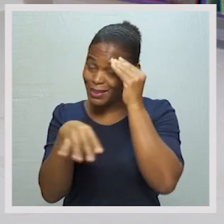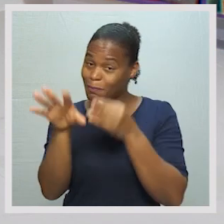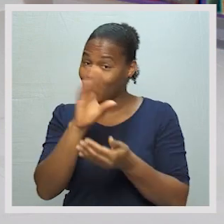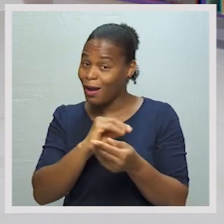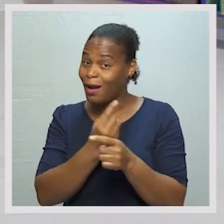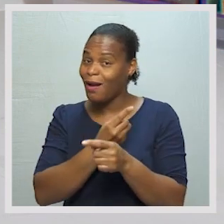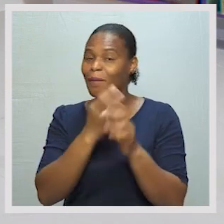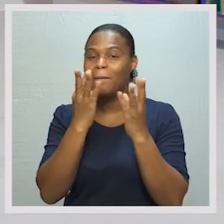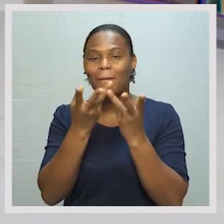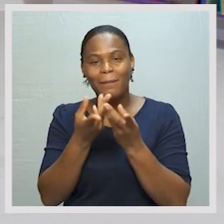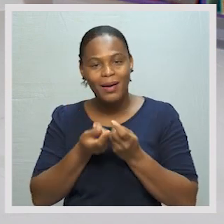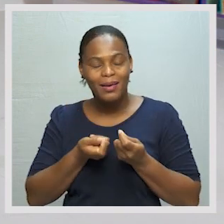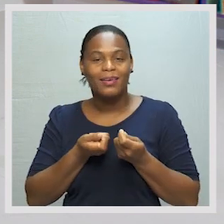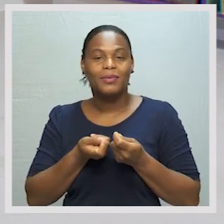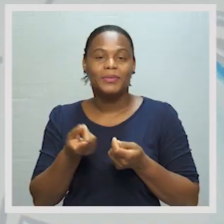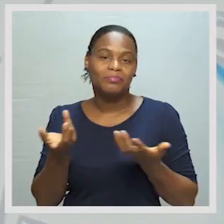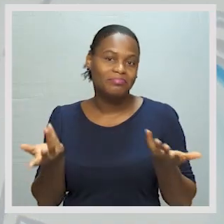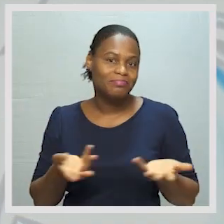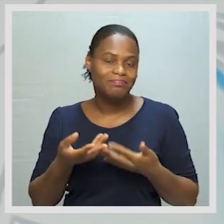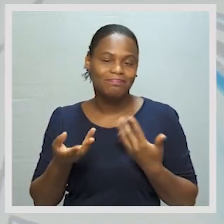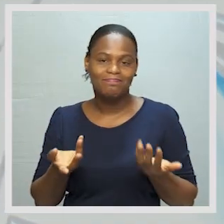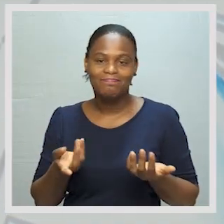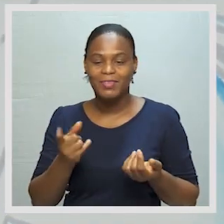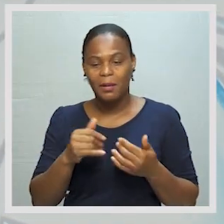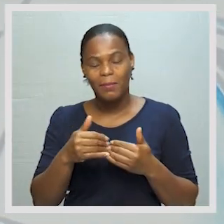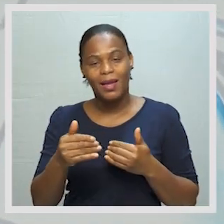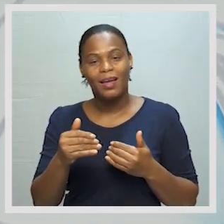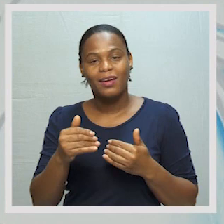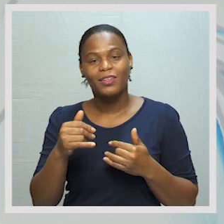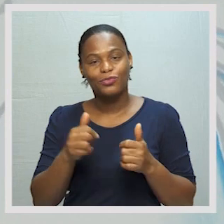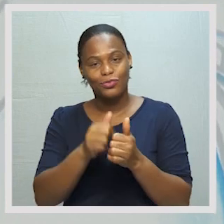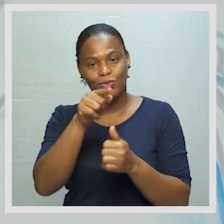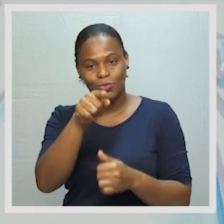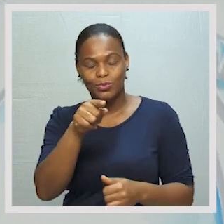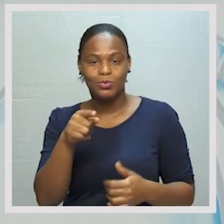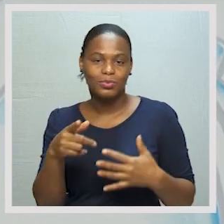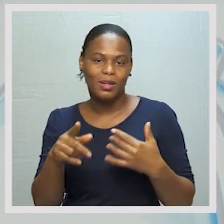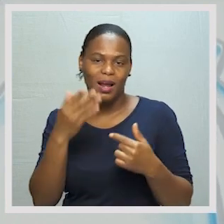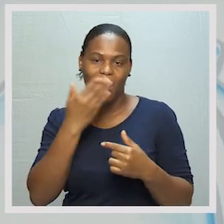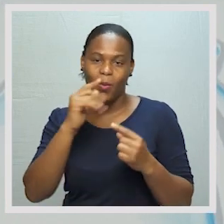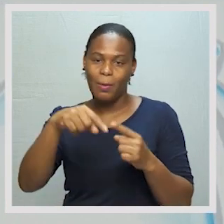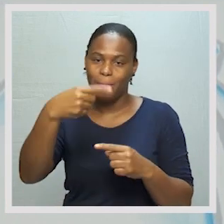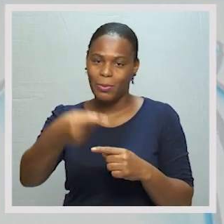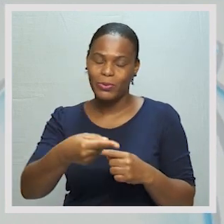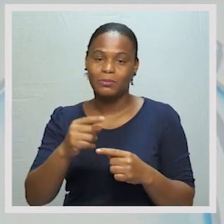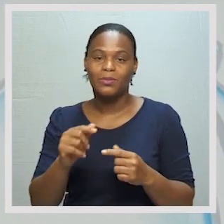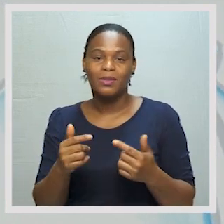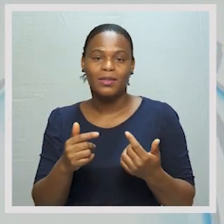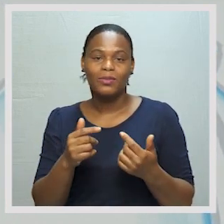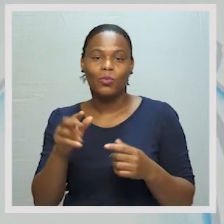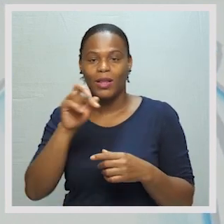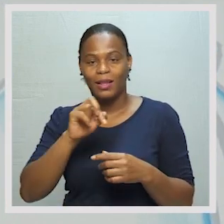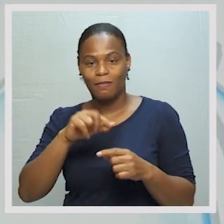mais sobre a matemática e voltarei a estar convosco na próxima aula